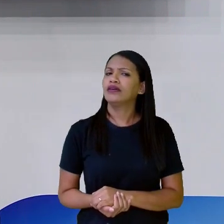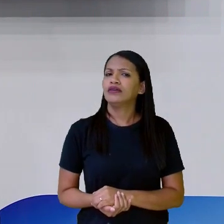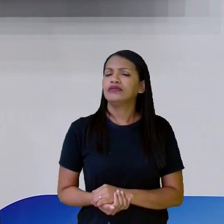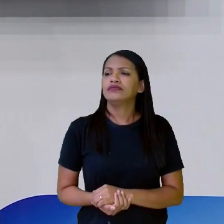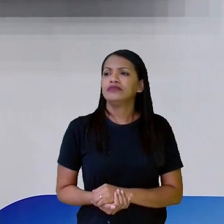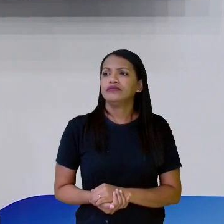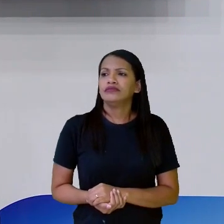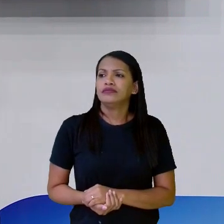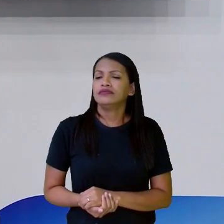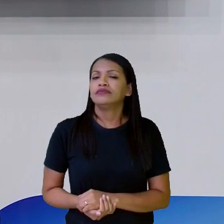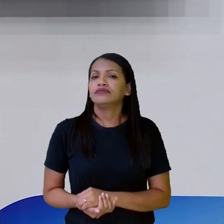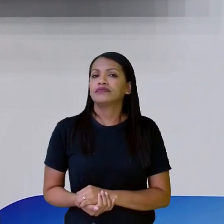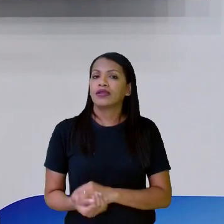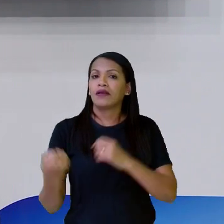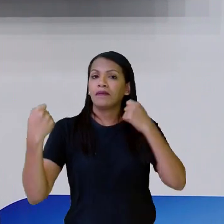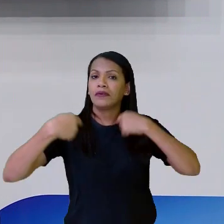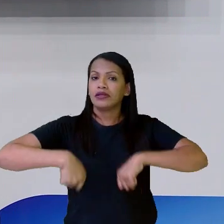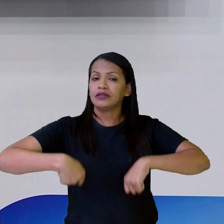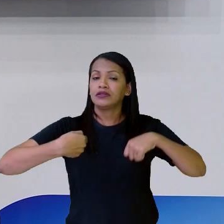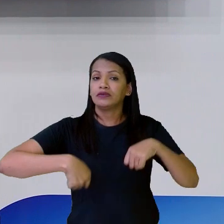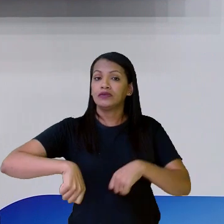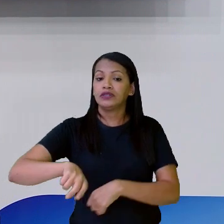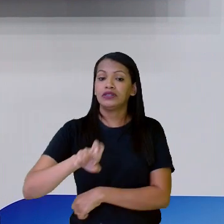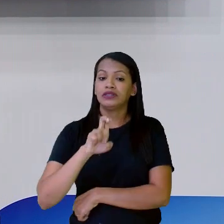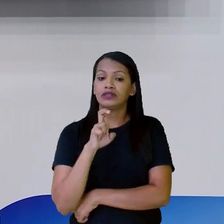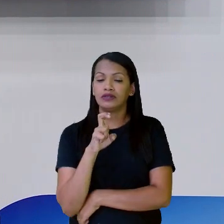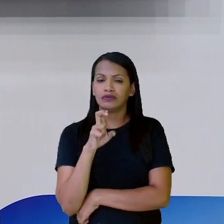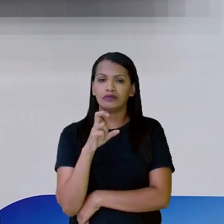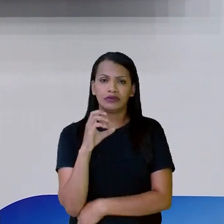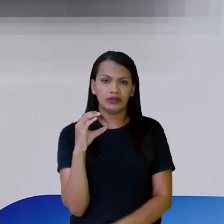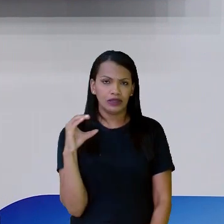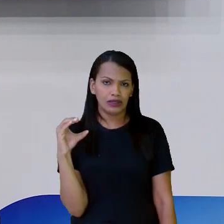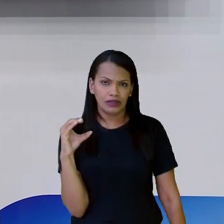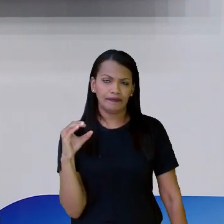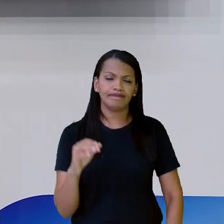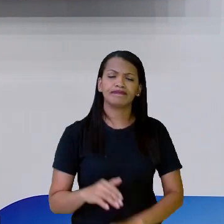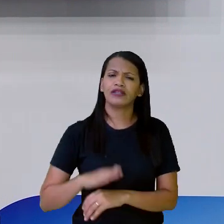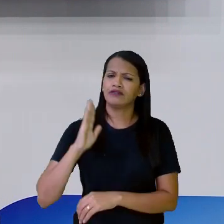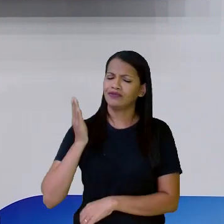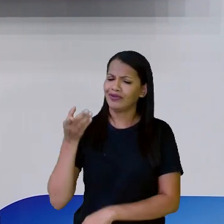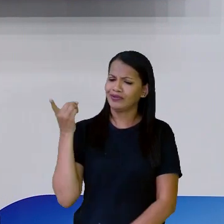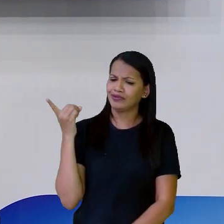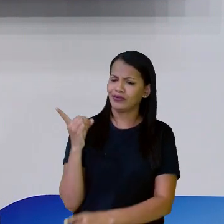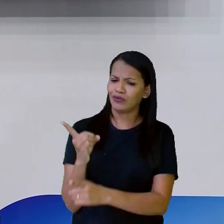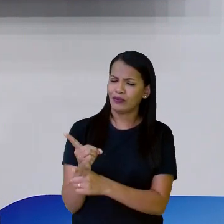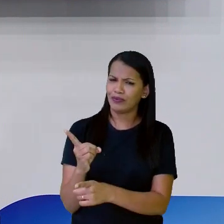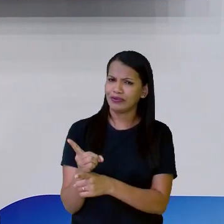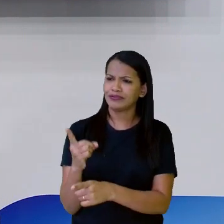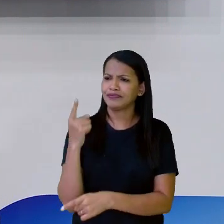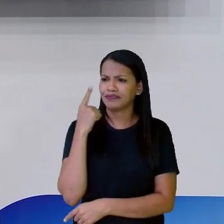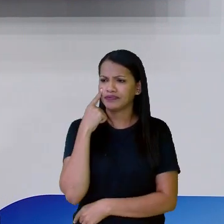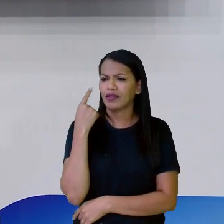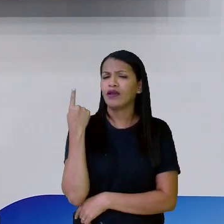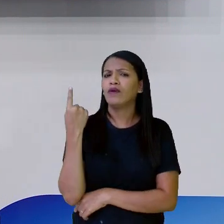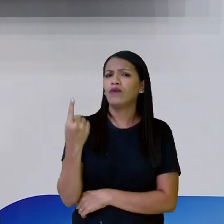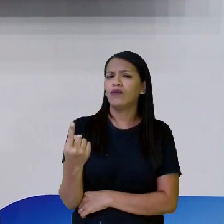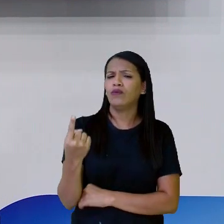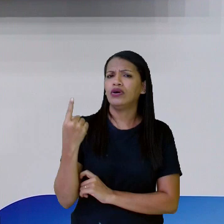543. Eu preciso de 5 centenas. A gente já descobriu que cada placa dessa vale 100. Então, eu preciso de